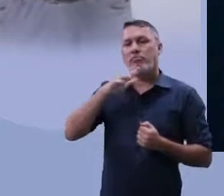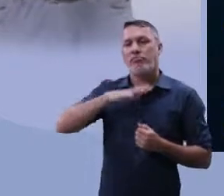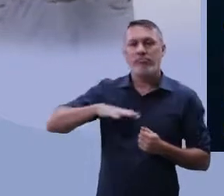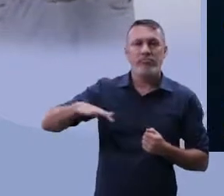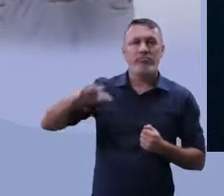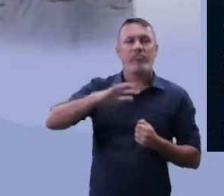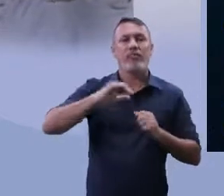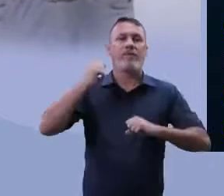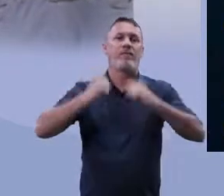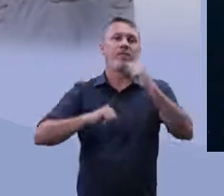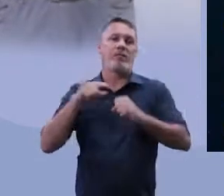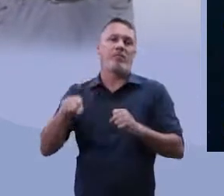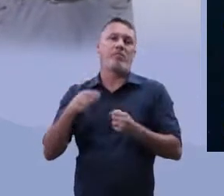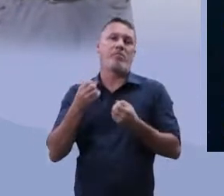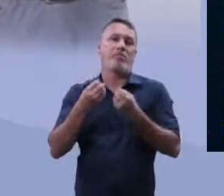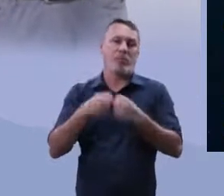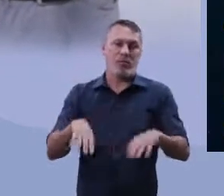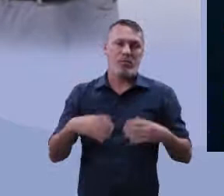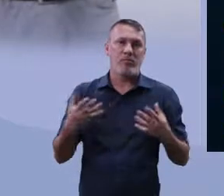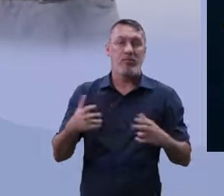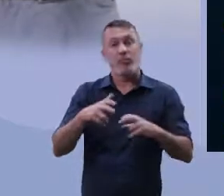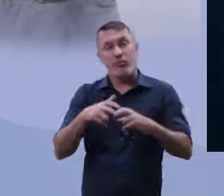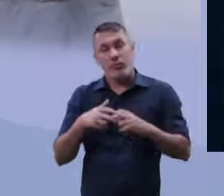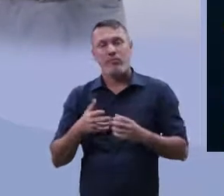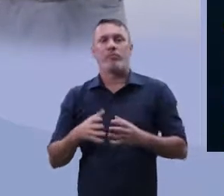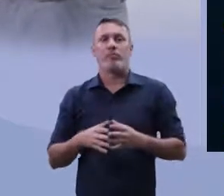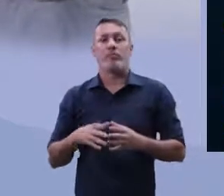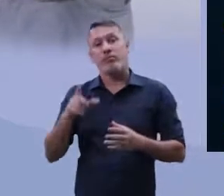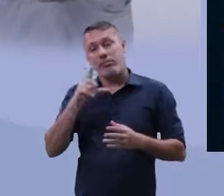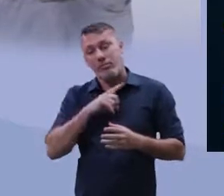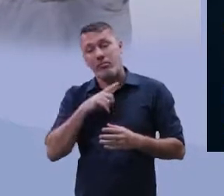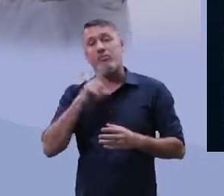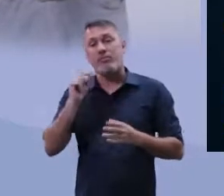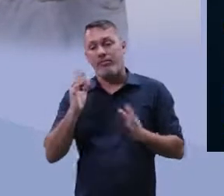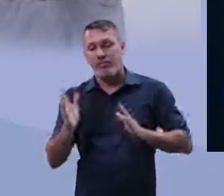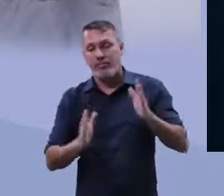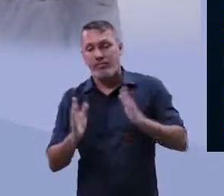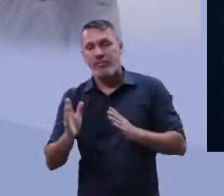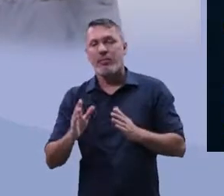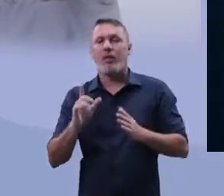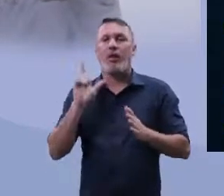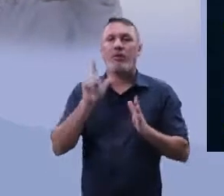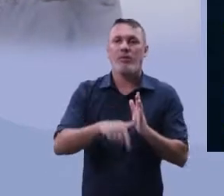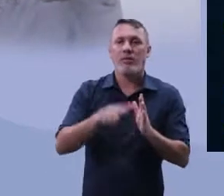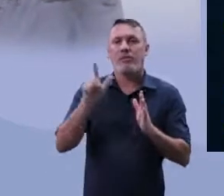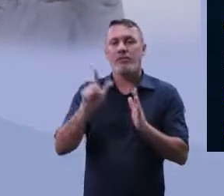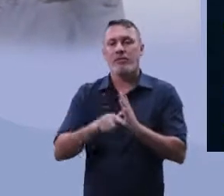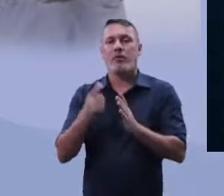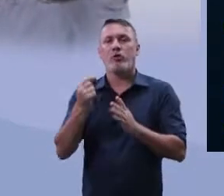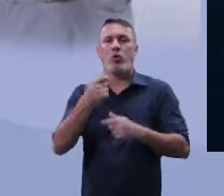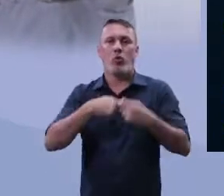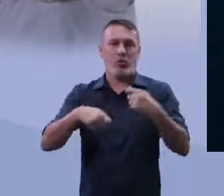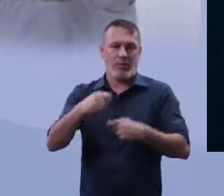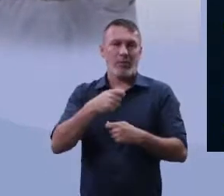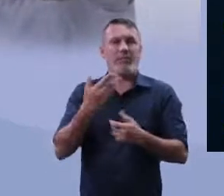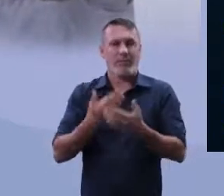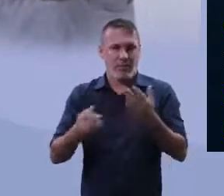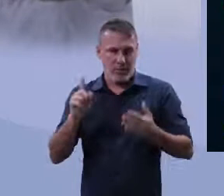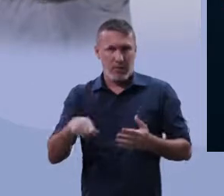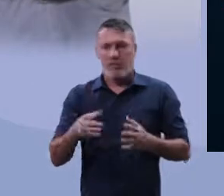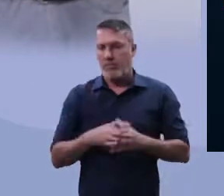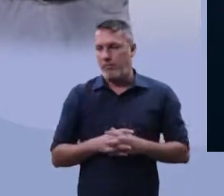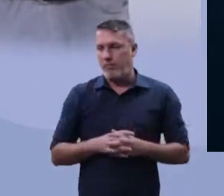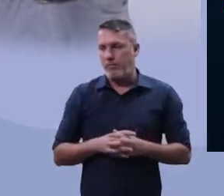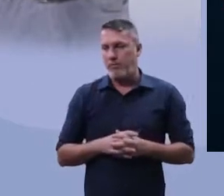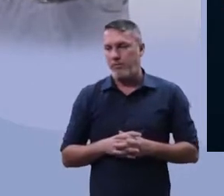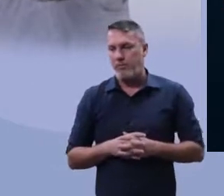já vindo das nações que se industrializaram primeiro. Né? E por isso, a nossa periferização